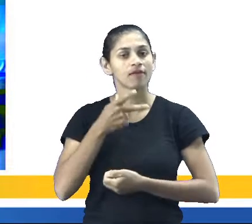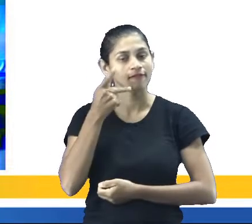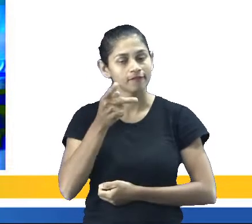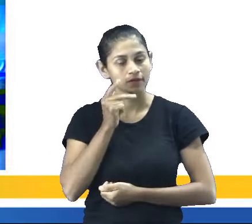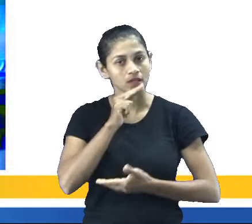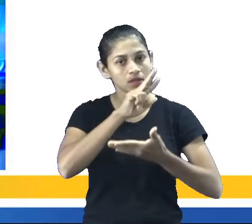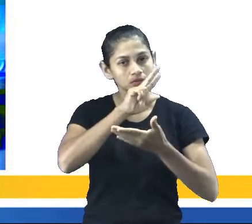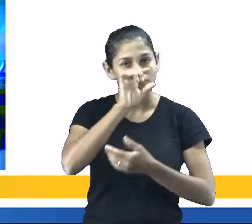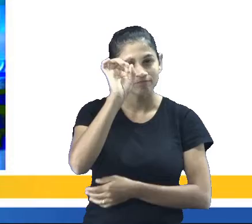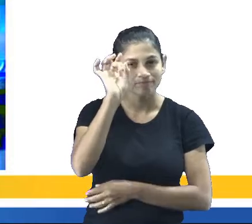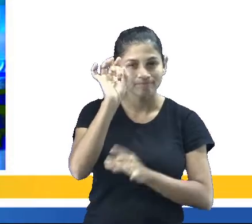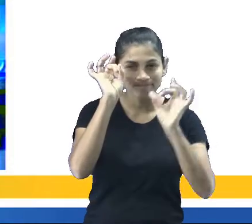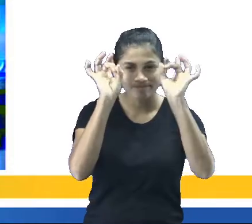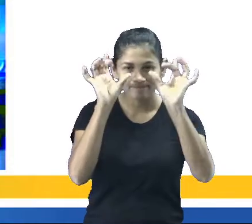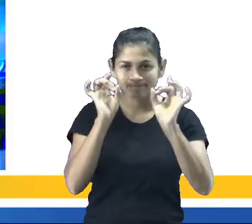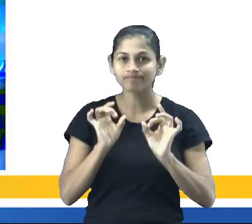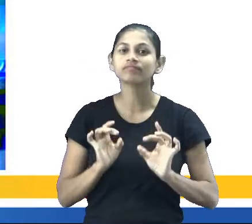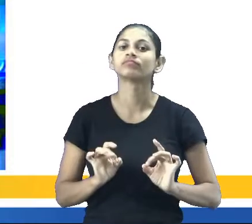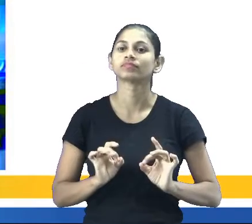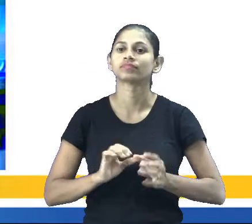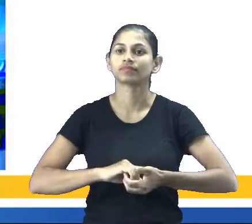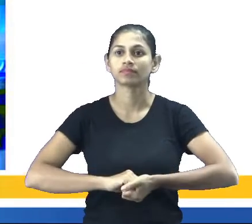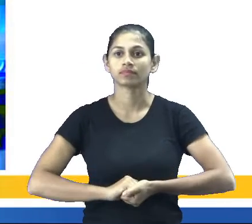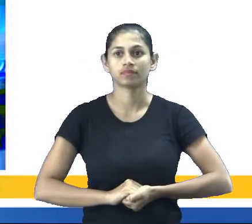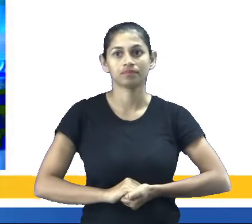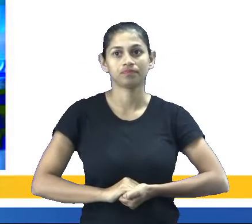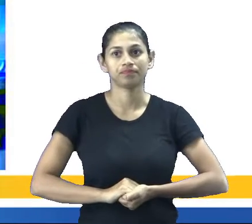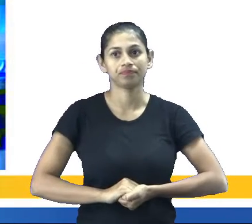tipos de energia.